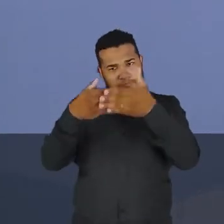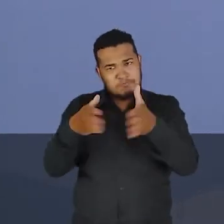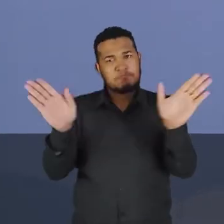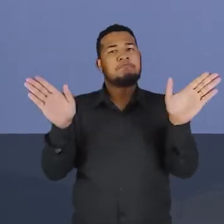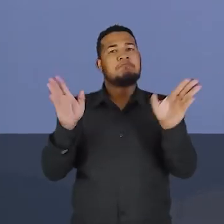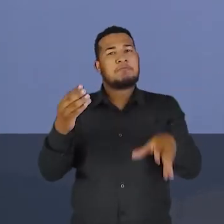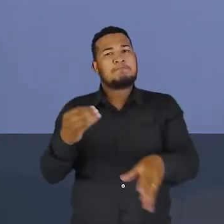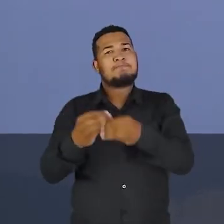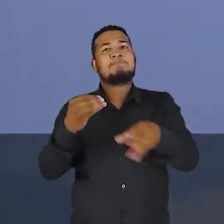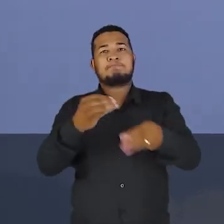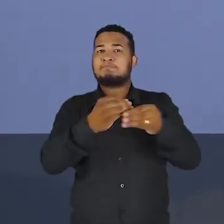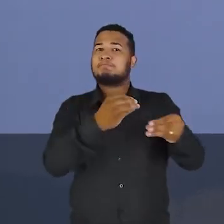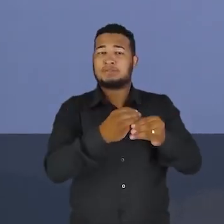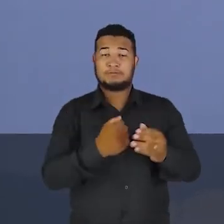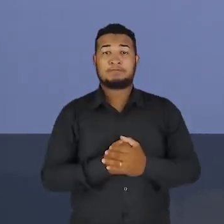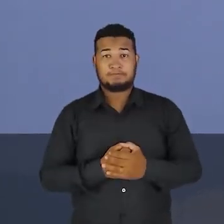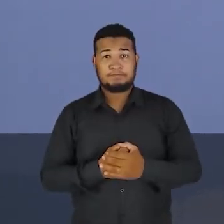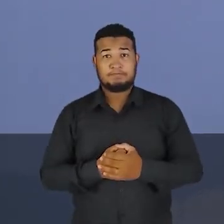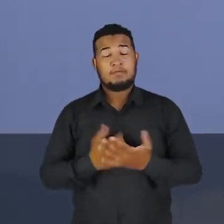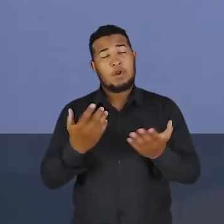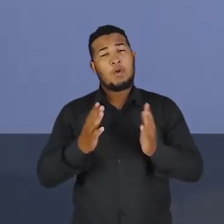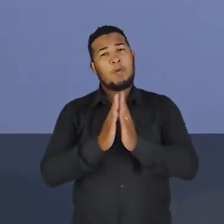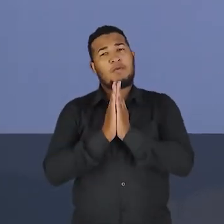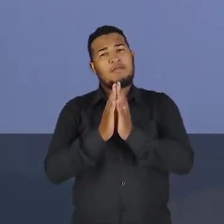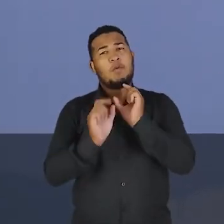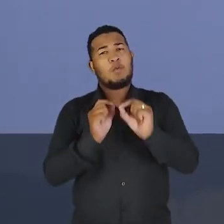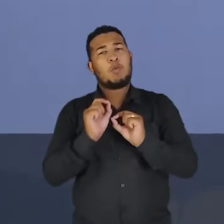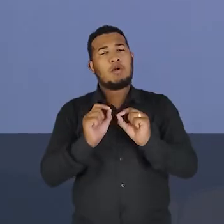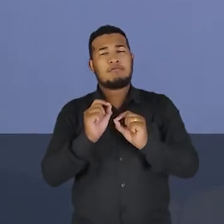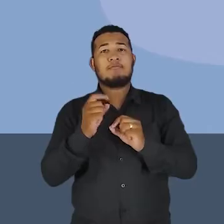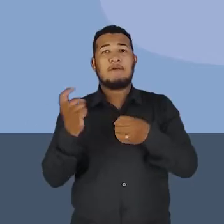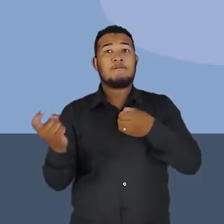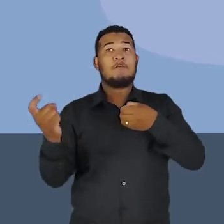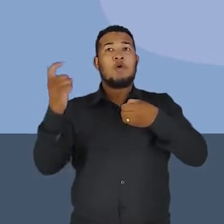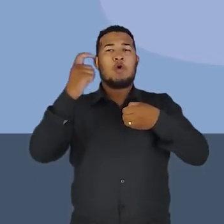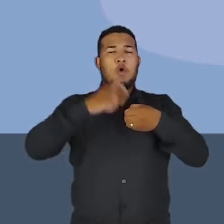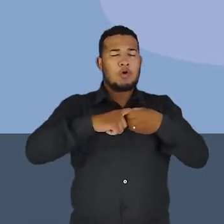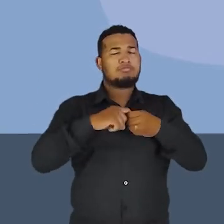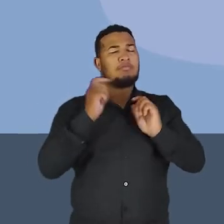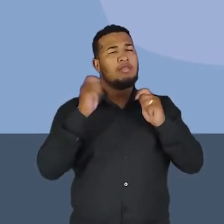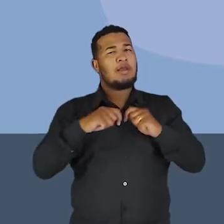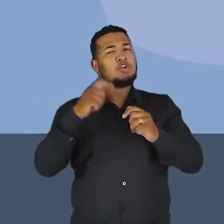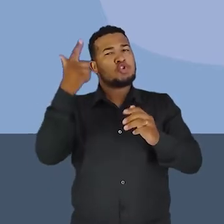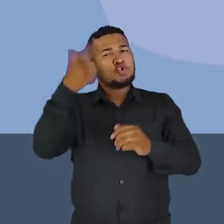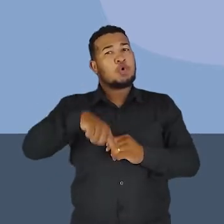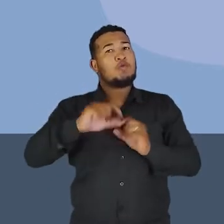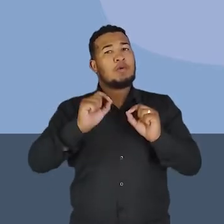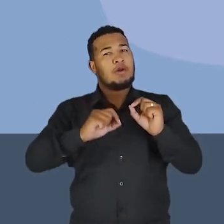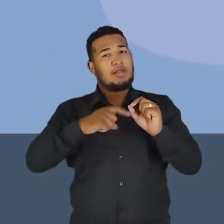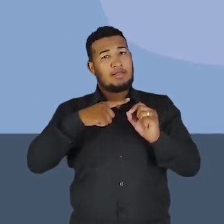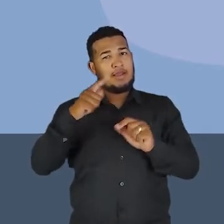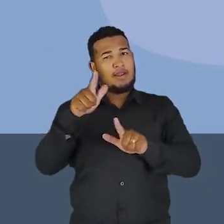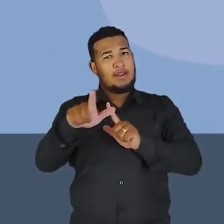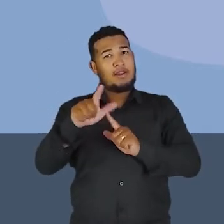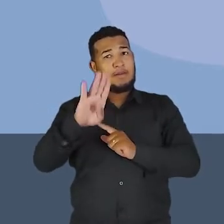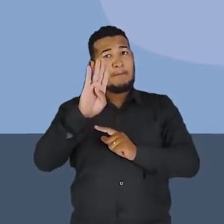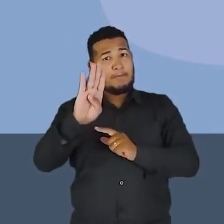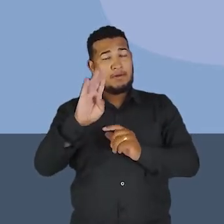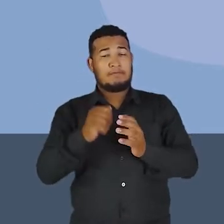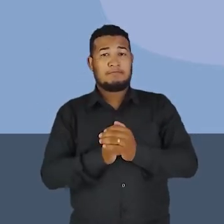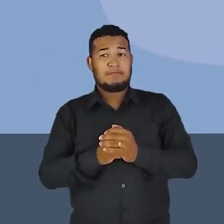conceitos. Então eu queria que vocês, por favor, retornassem para ler comigo novamente a letra B.